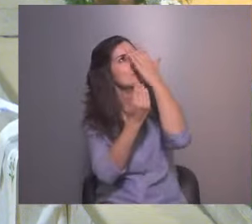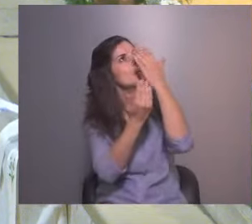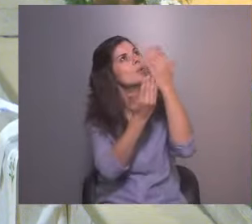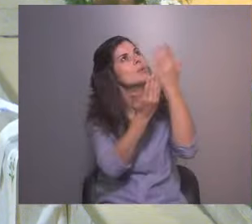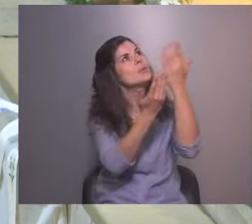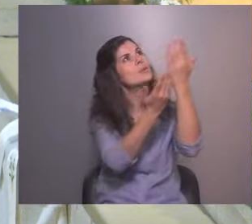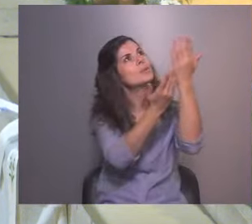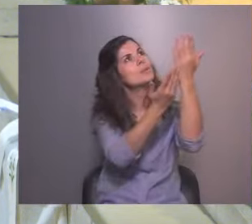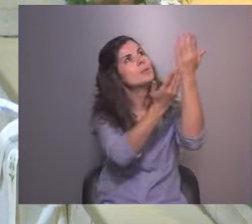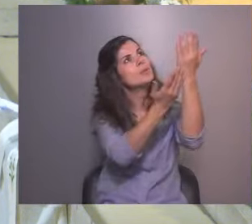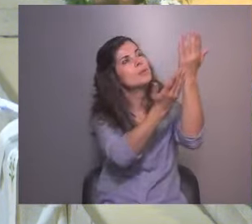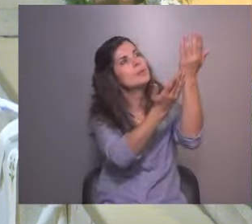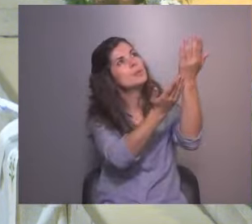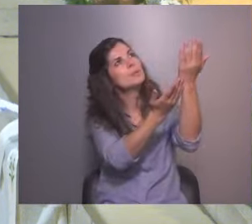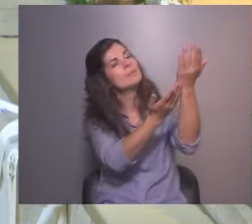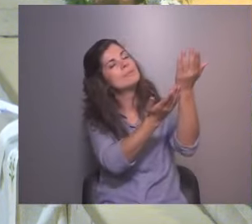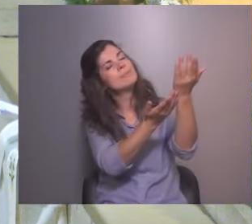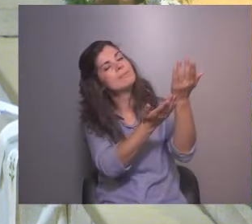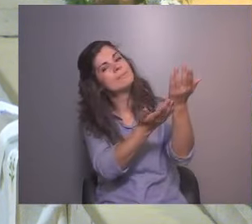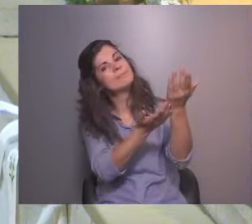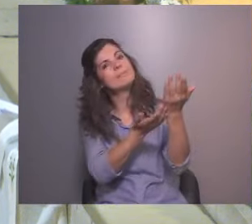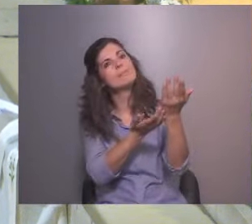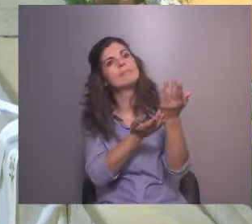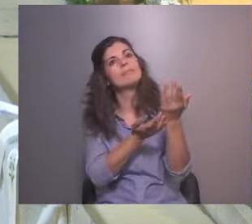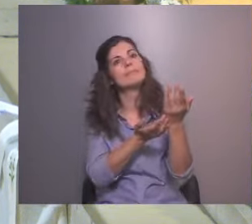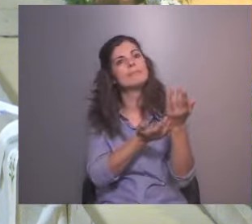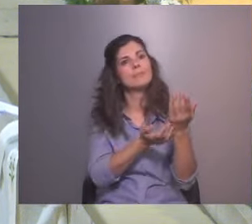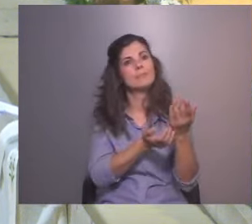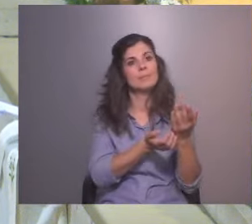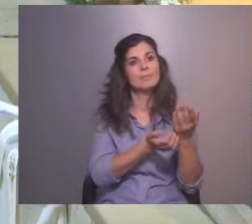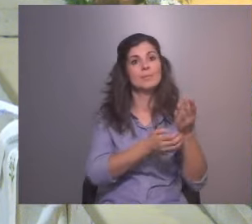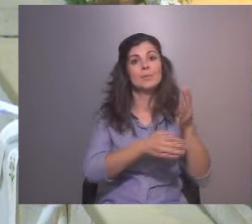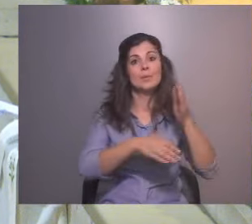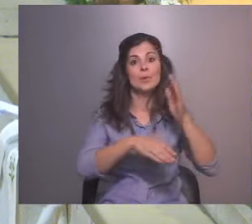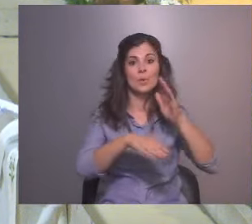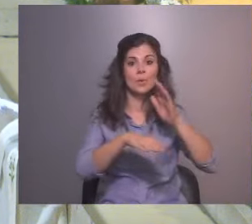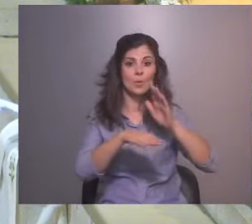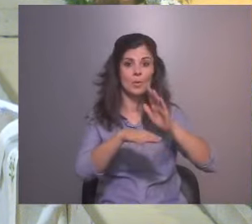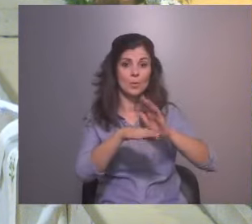pela conversão dos